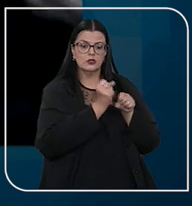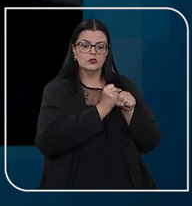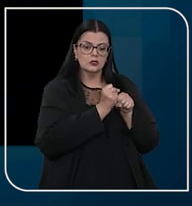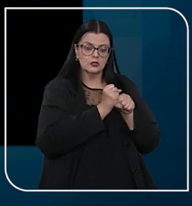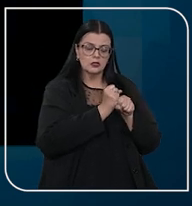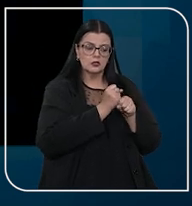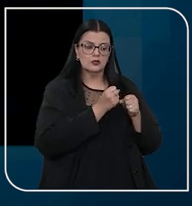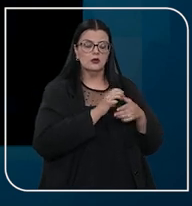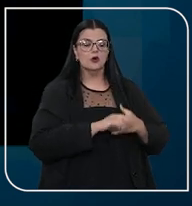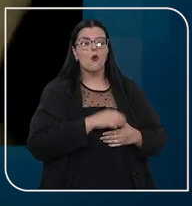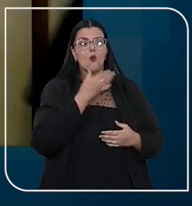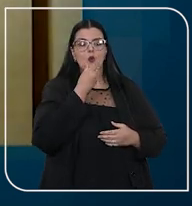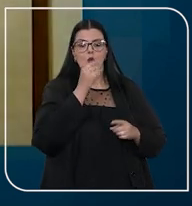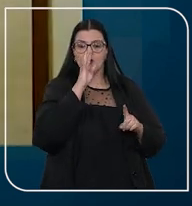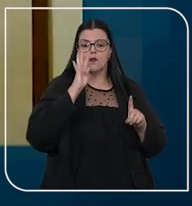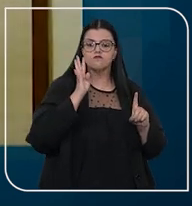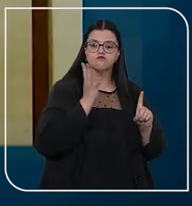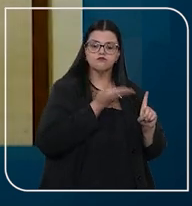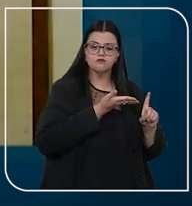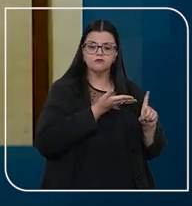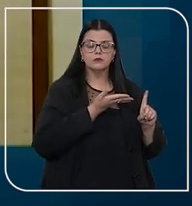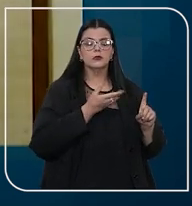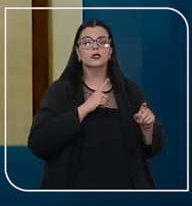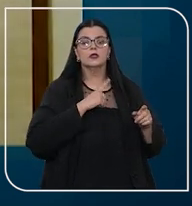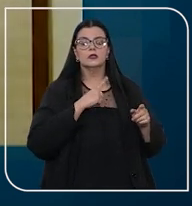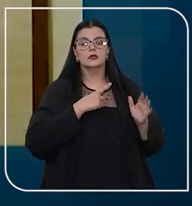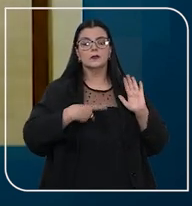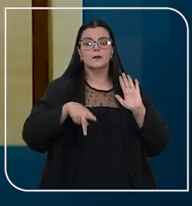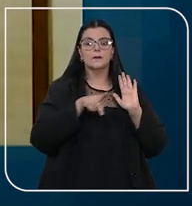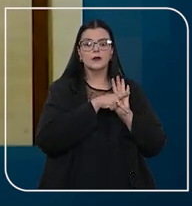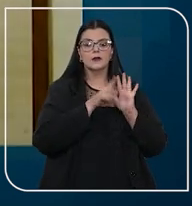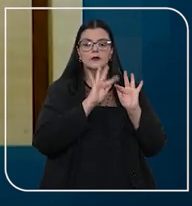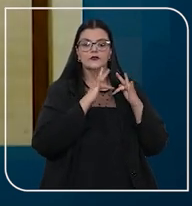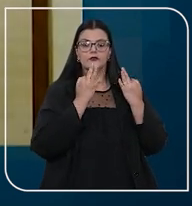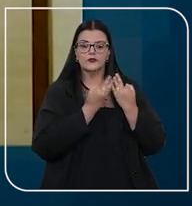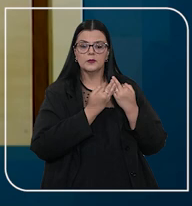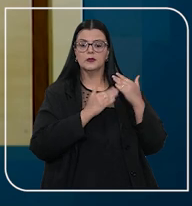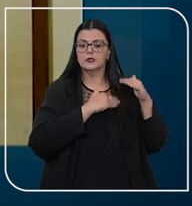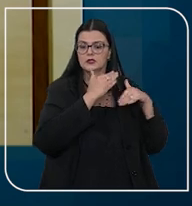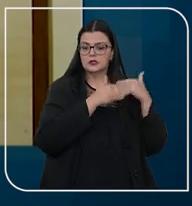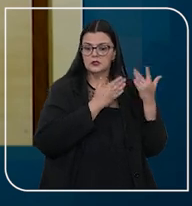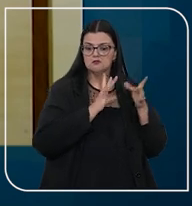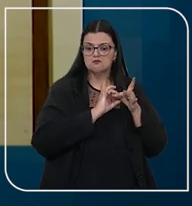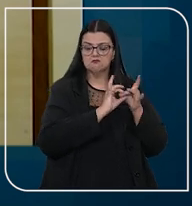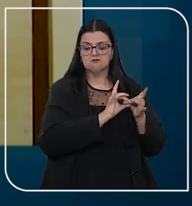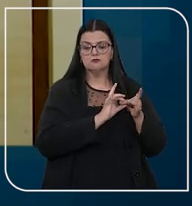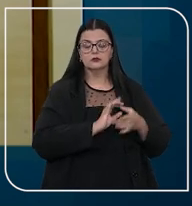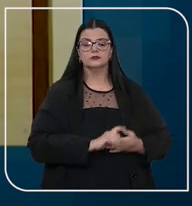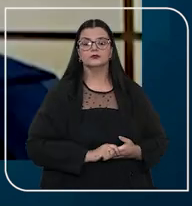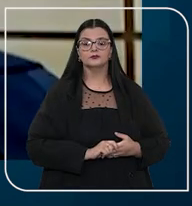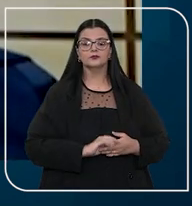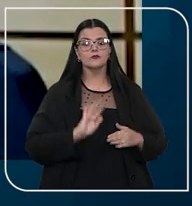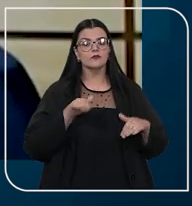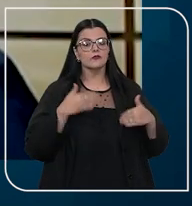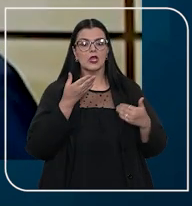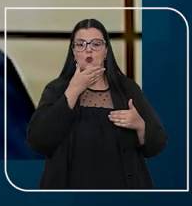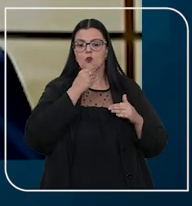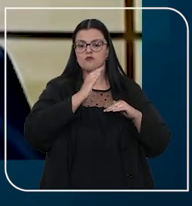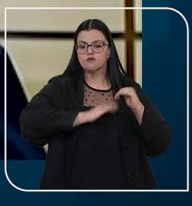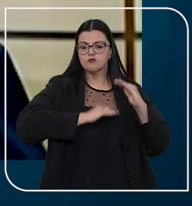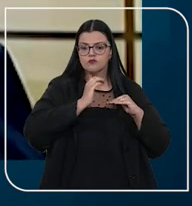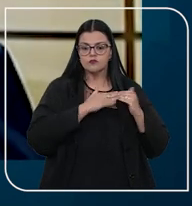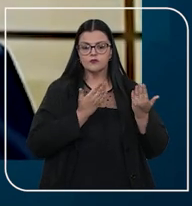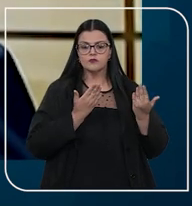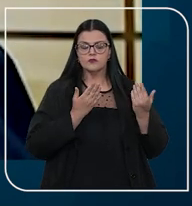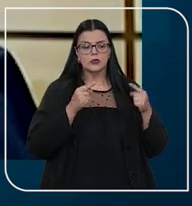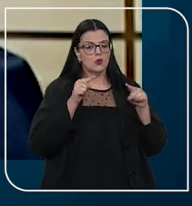de 2 anos e meio, o acusado e a suposta vítima constituíram a própria família durante esse período. Com isso, a A conduta do homem